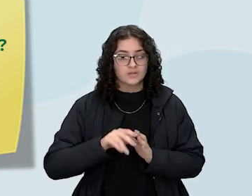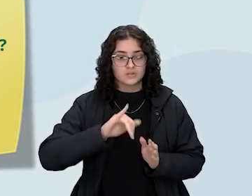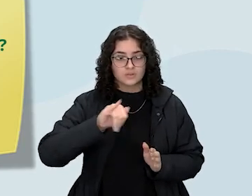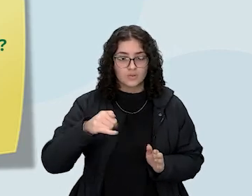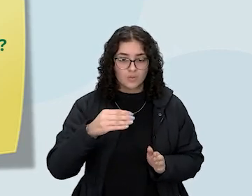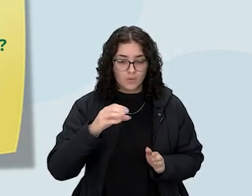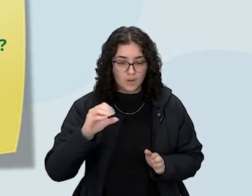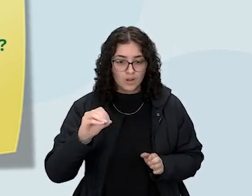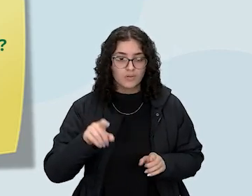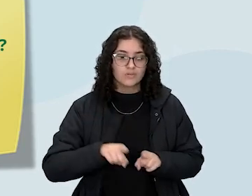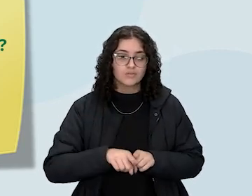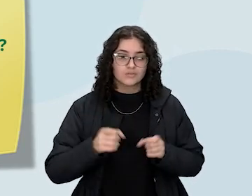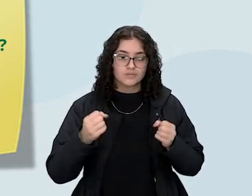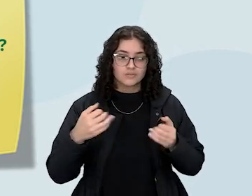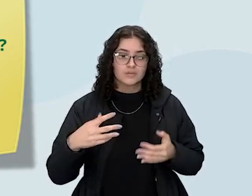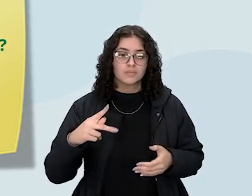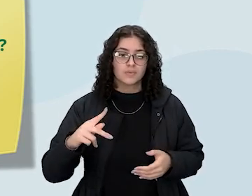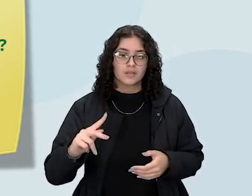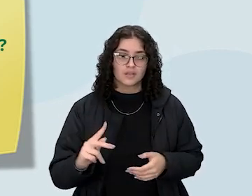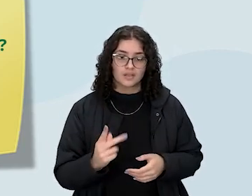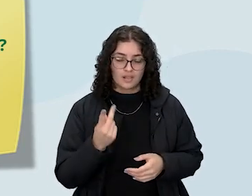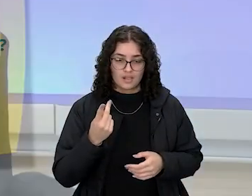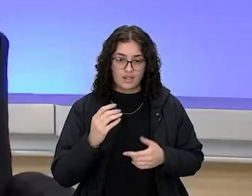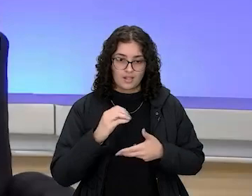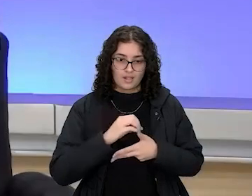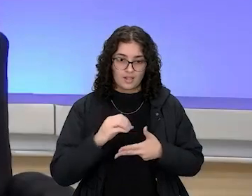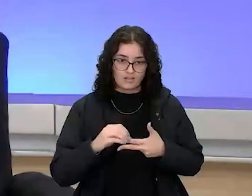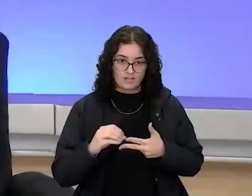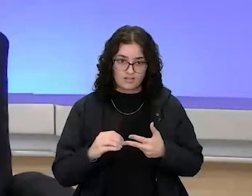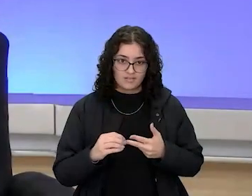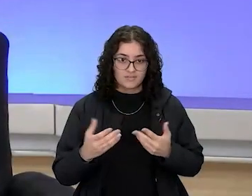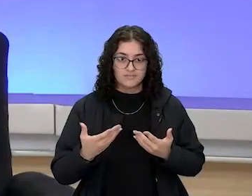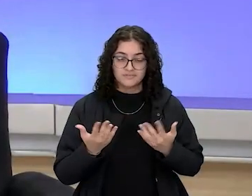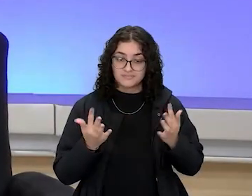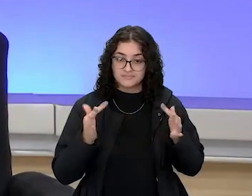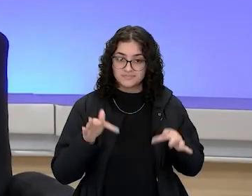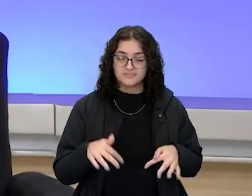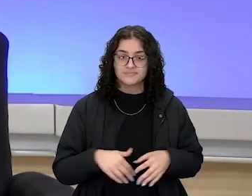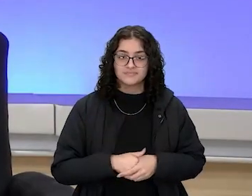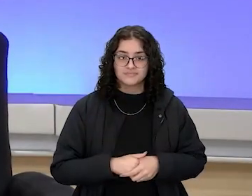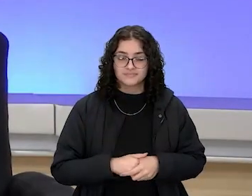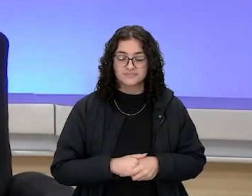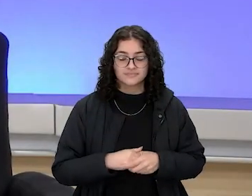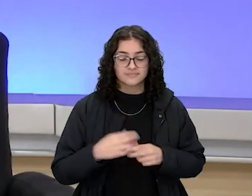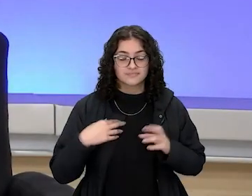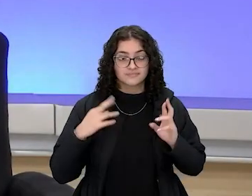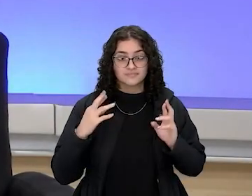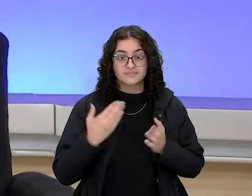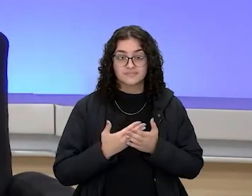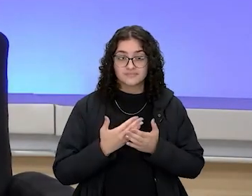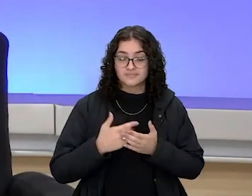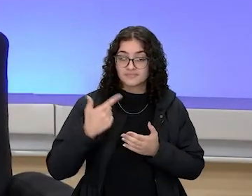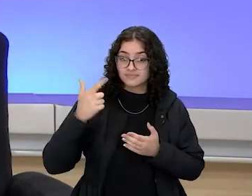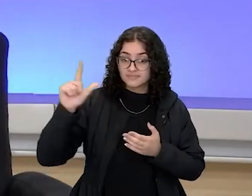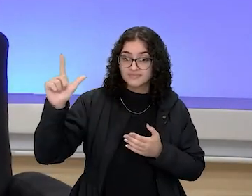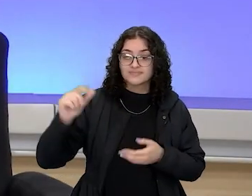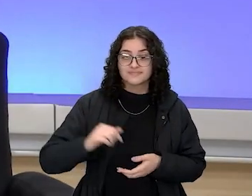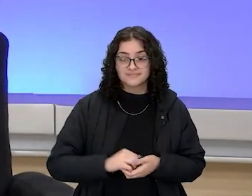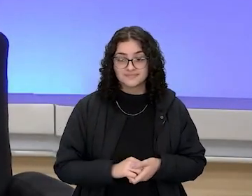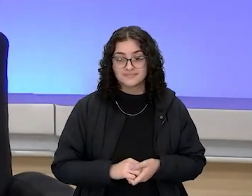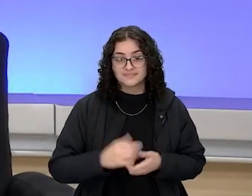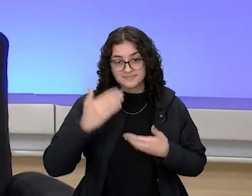e falamos sobre pH no Enem. Pessoal, eu fico por aqui. Aguardo vocês na nossa próxima